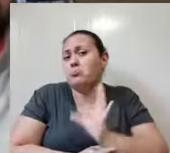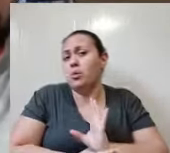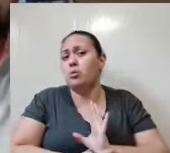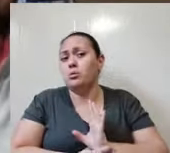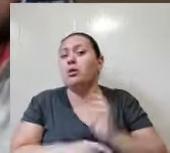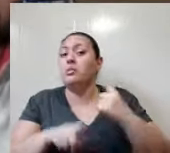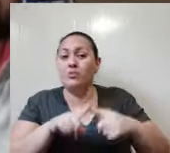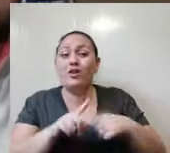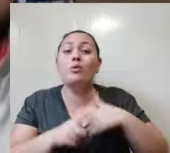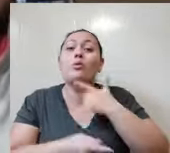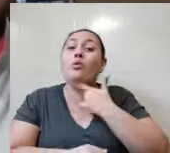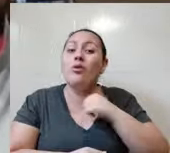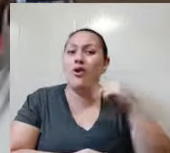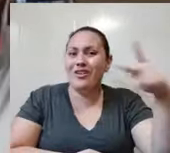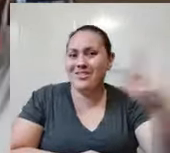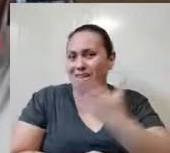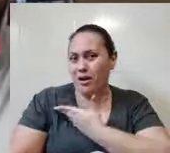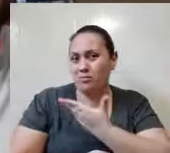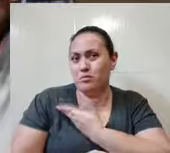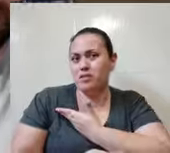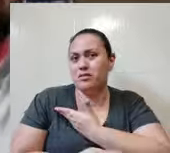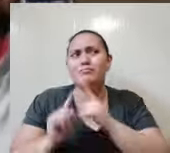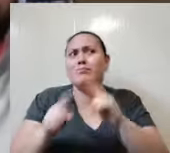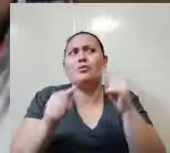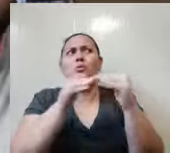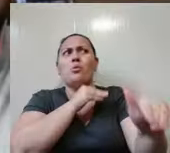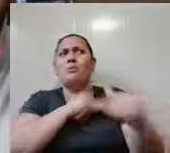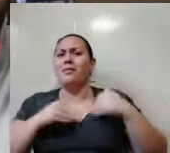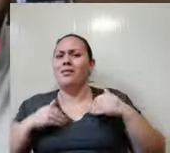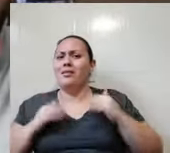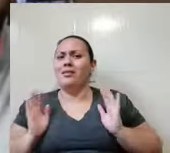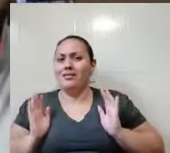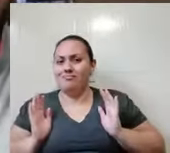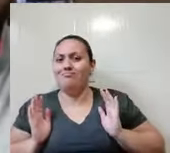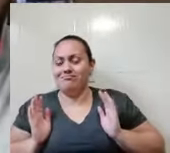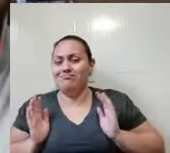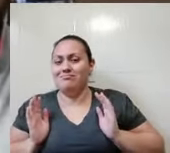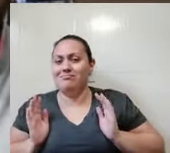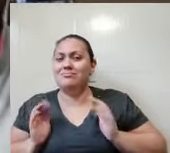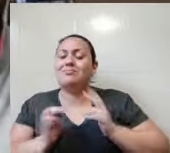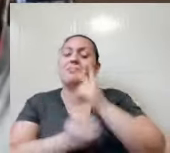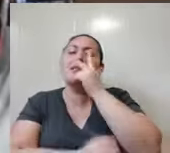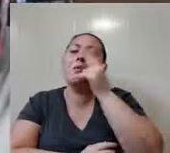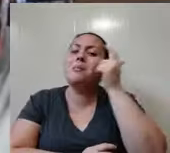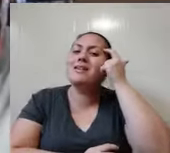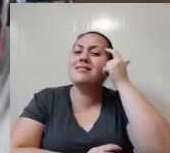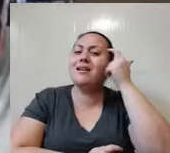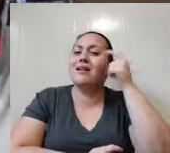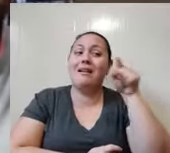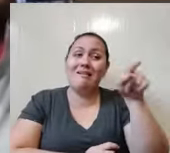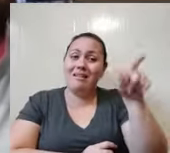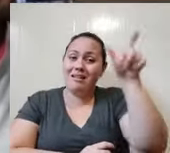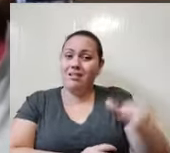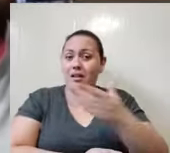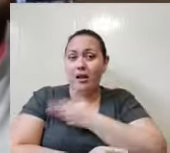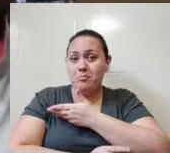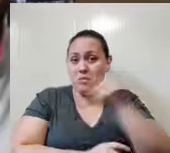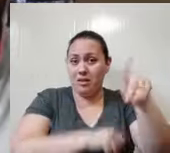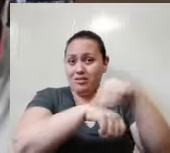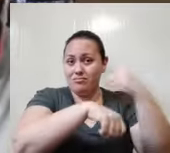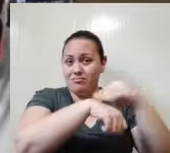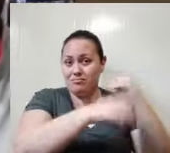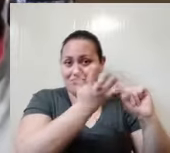sei, né? E que, bom, apesar de gostar muito do amigo, não, isso não faz sentido para mim, né? Na